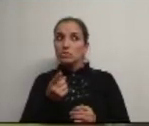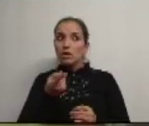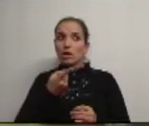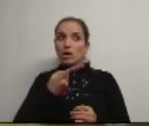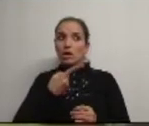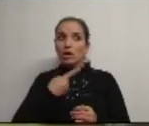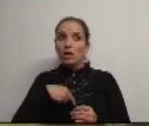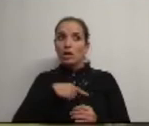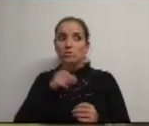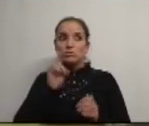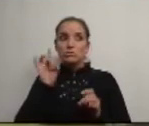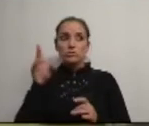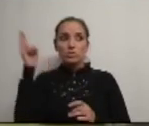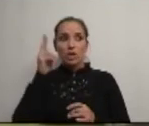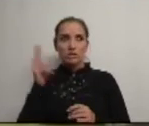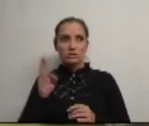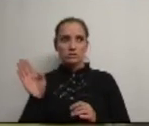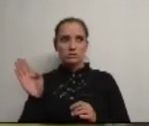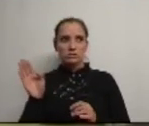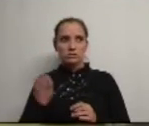contra o Centro de Artes foi aquilo que disse ok pronto